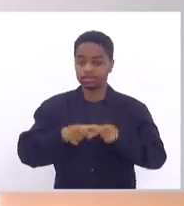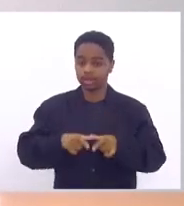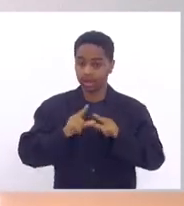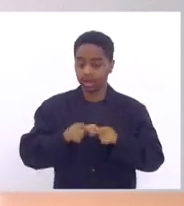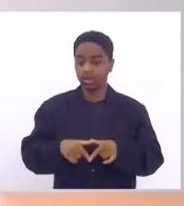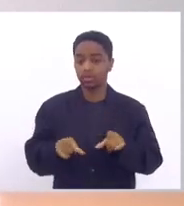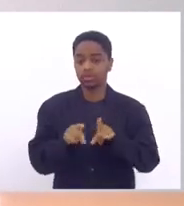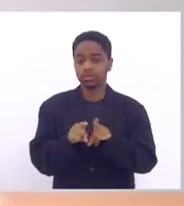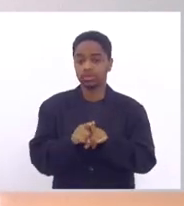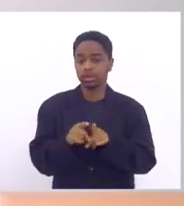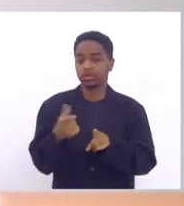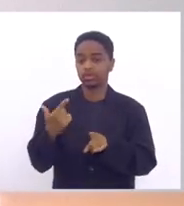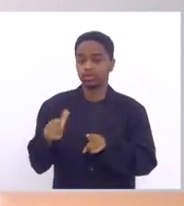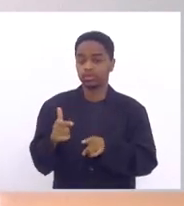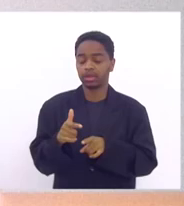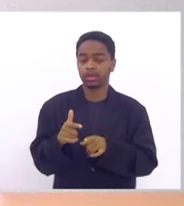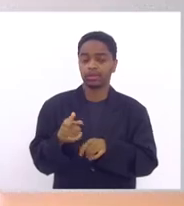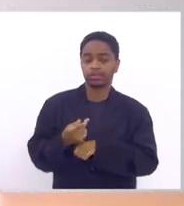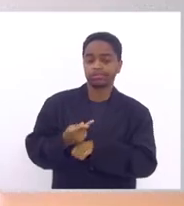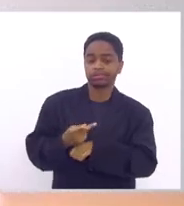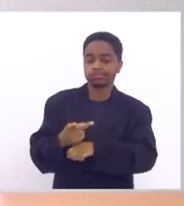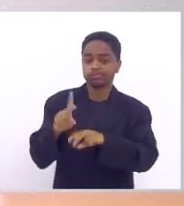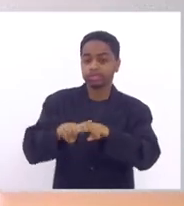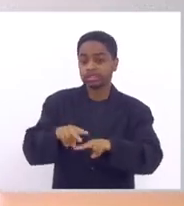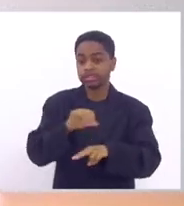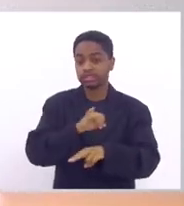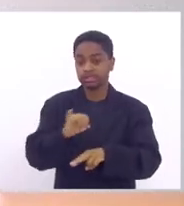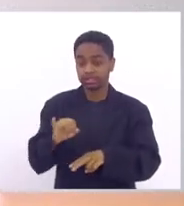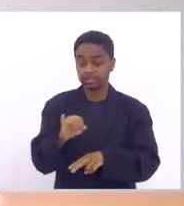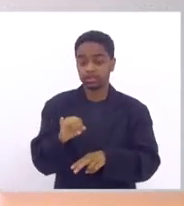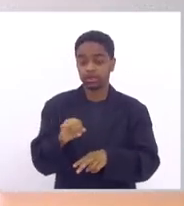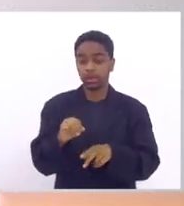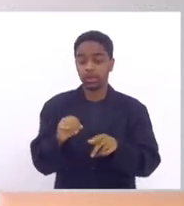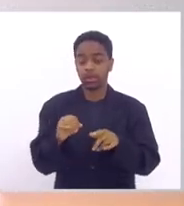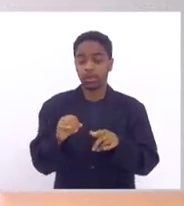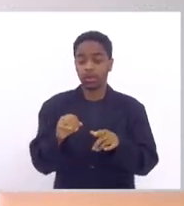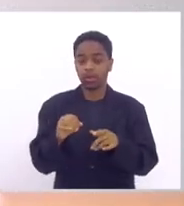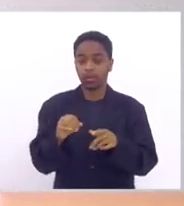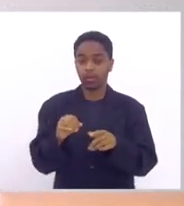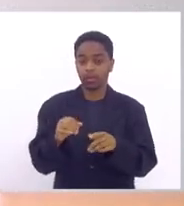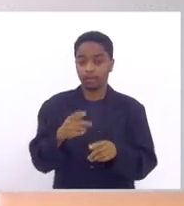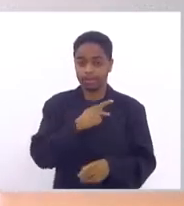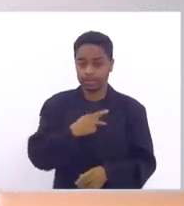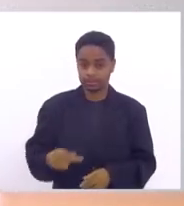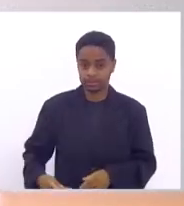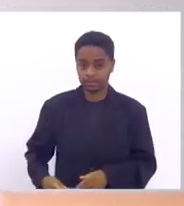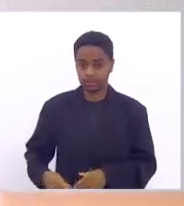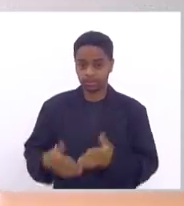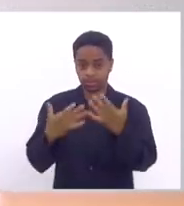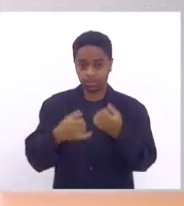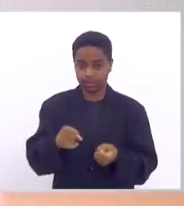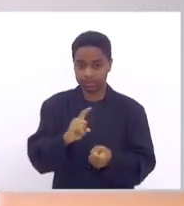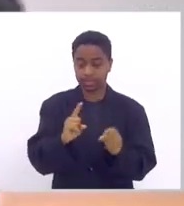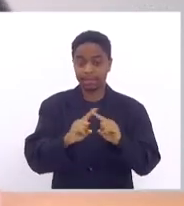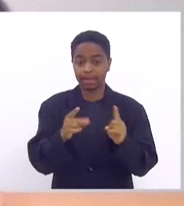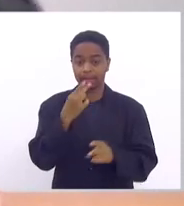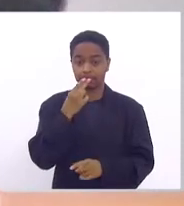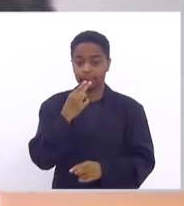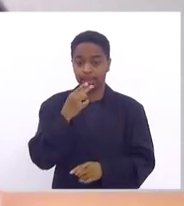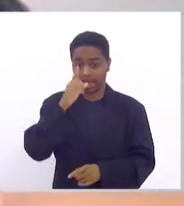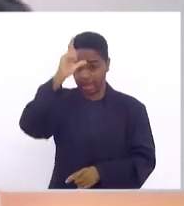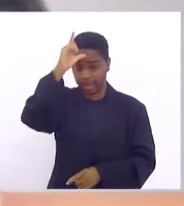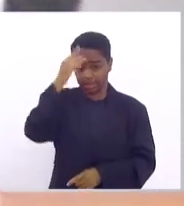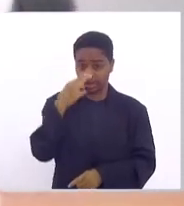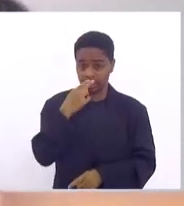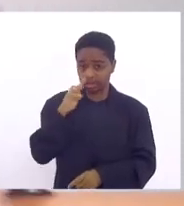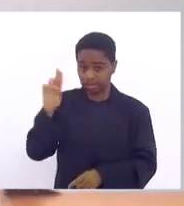busca e apreensão é feita se o presidente do kin indeferir agora na Alem nazista não tinha não